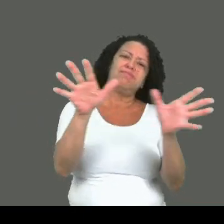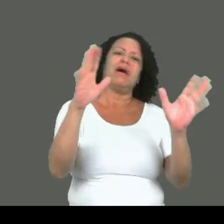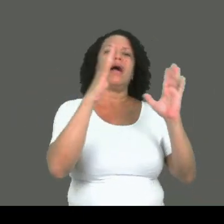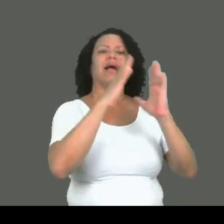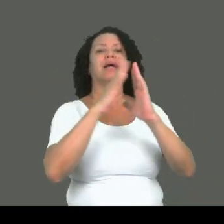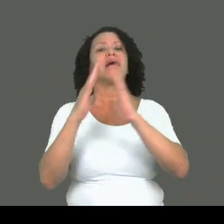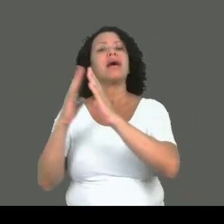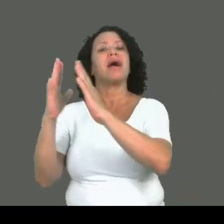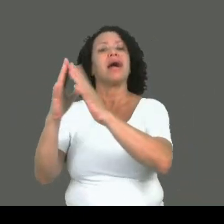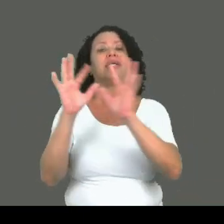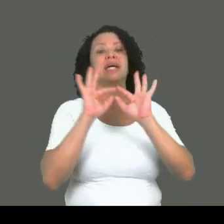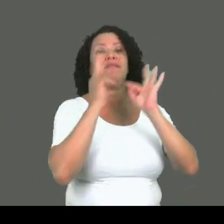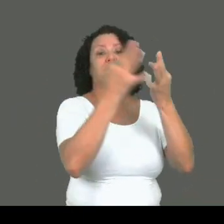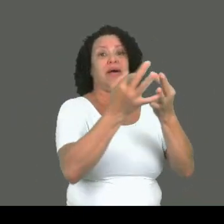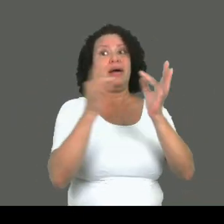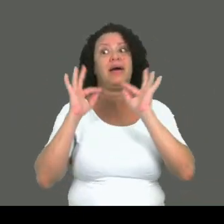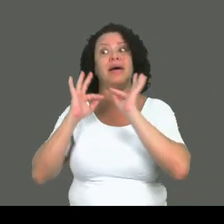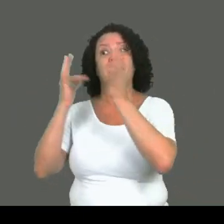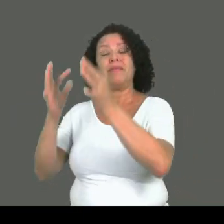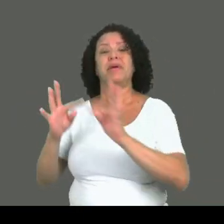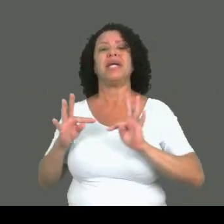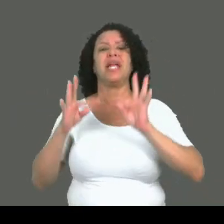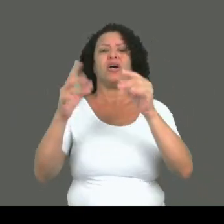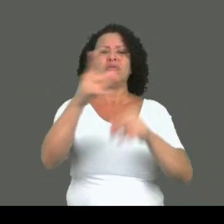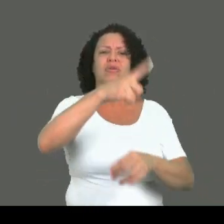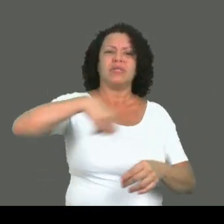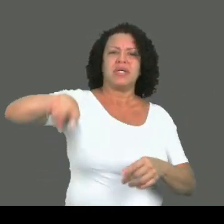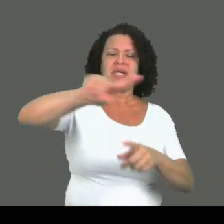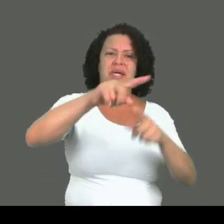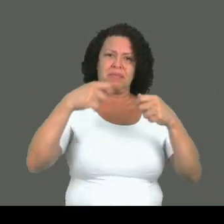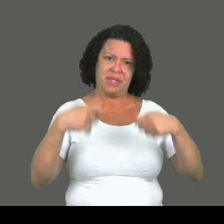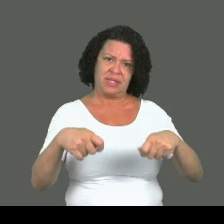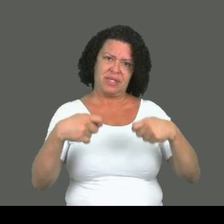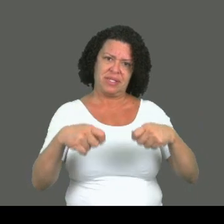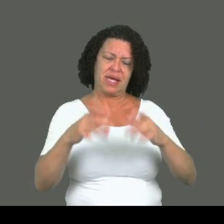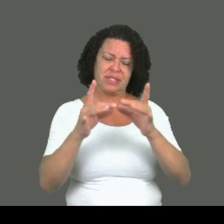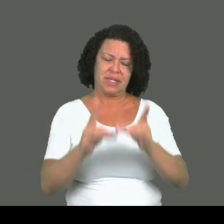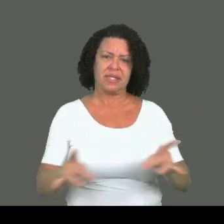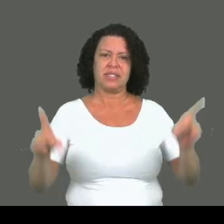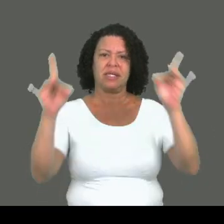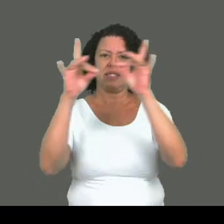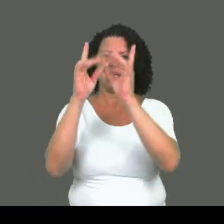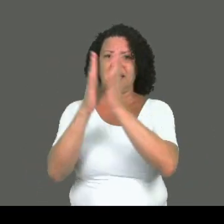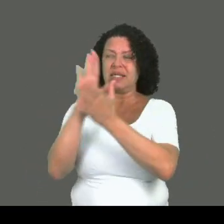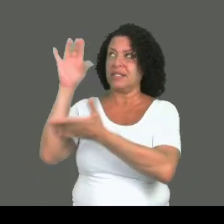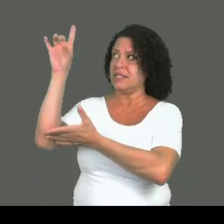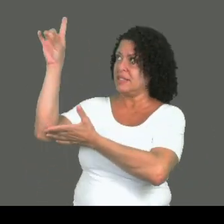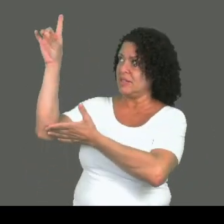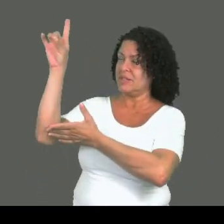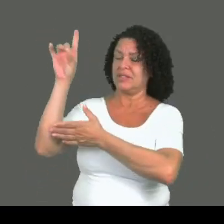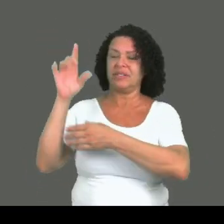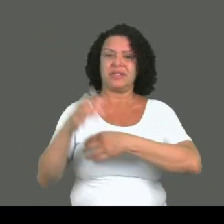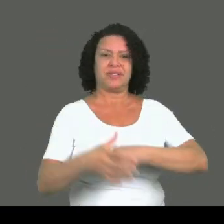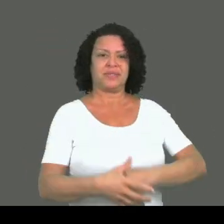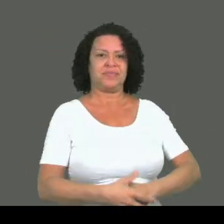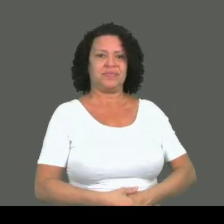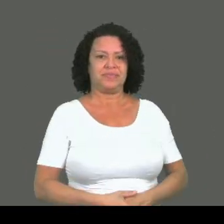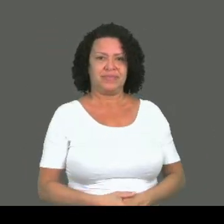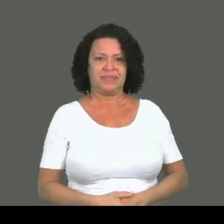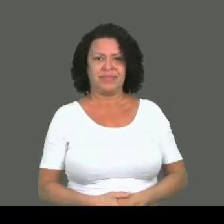nossos familiares e todos aqueles necessitados. Que assim seja, graças a Deus.